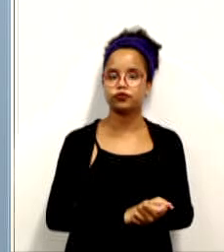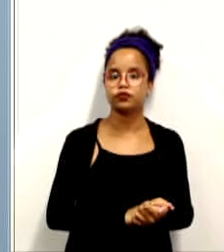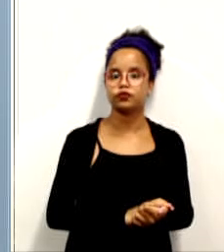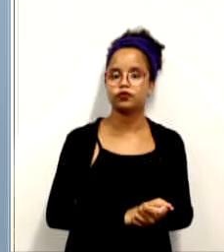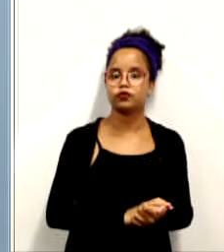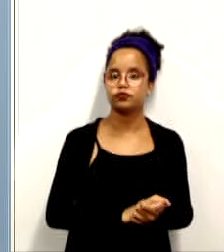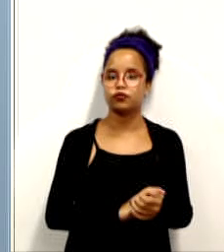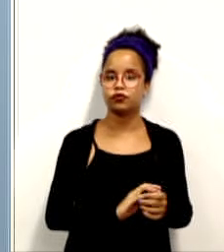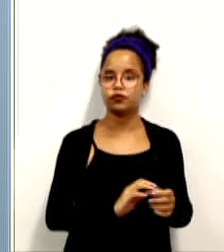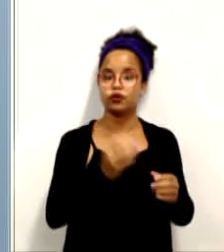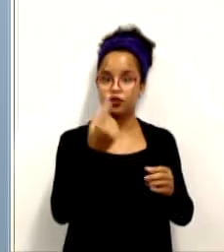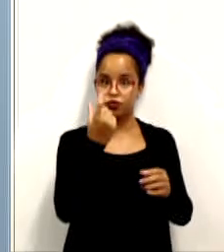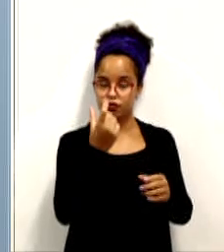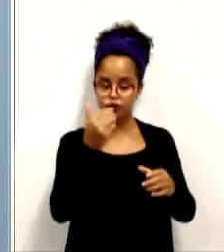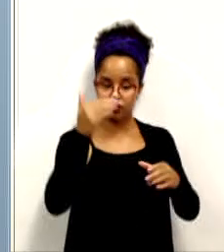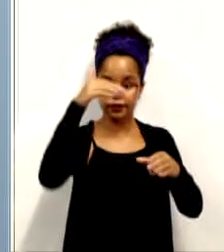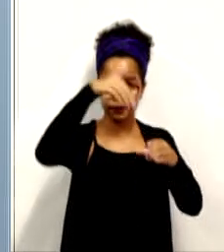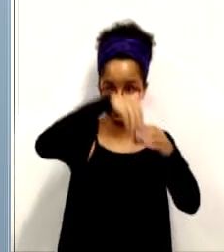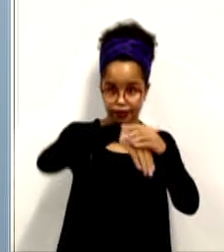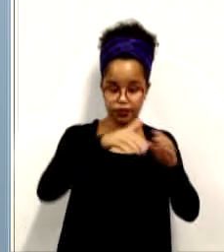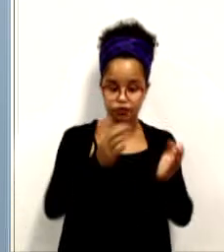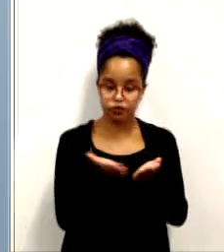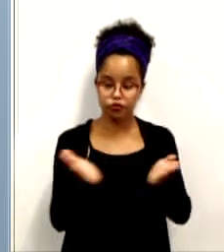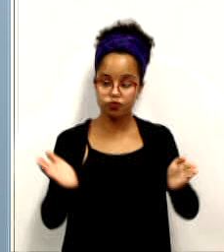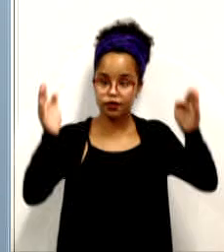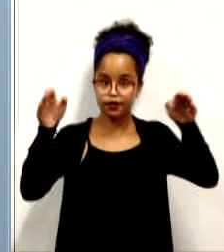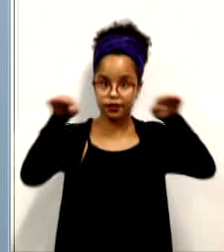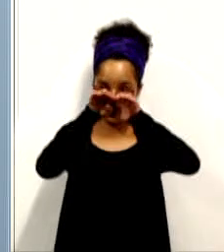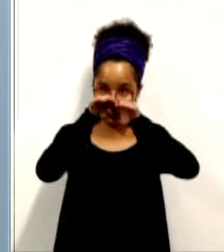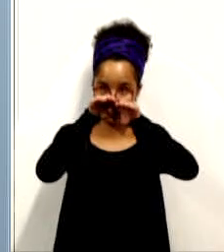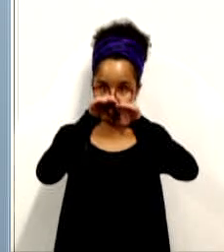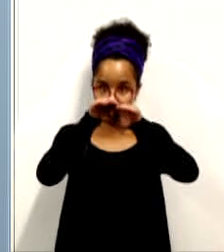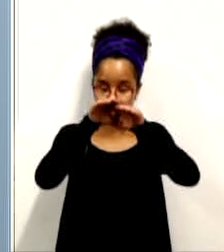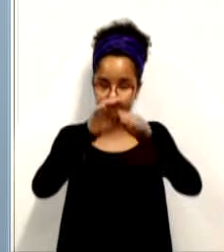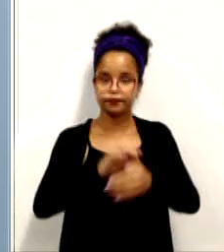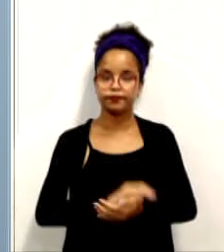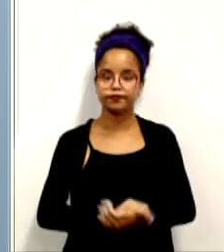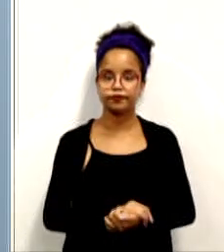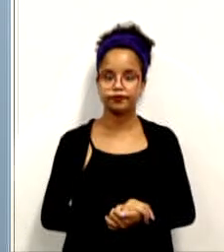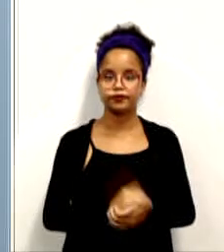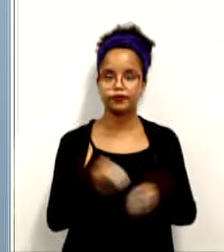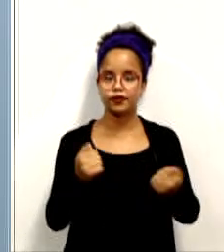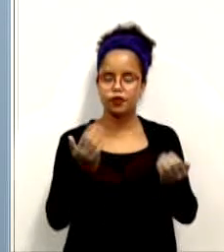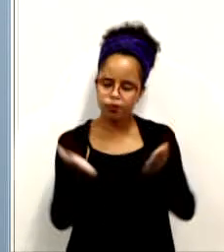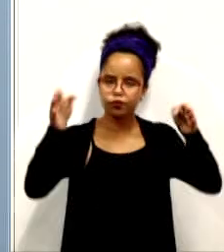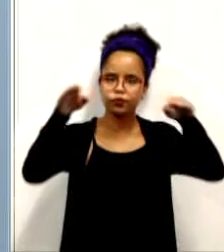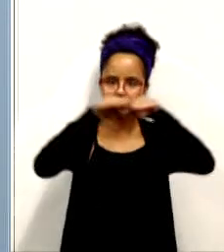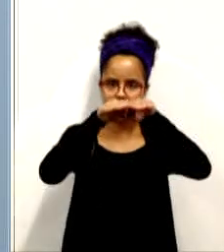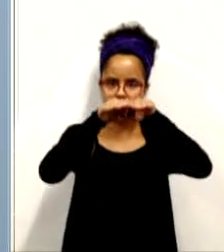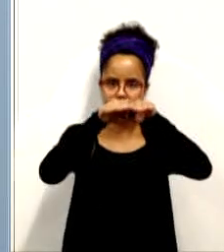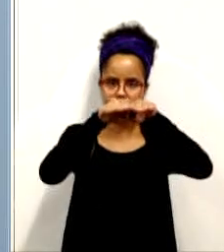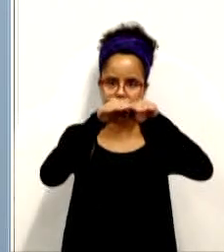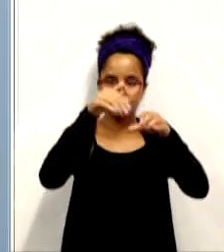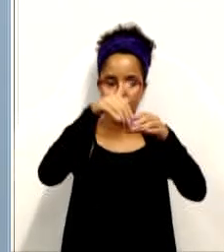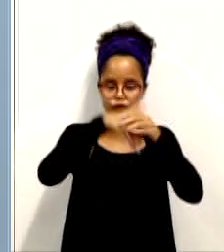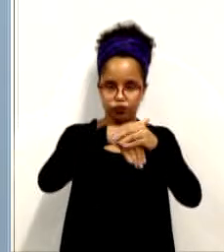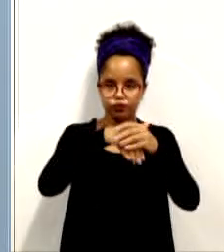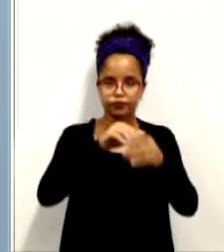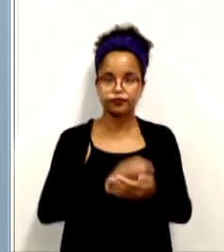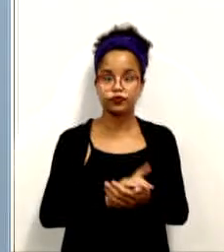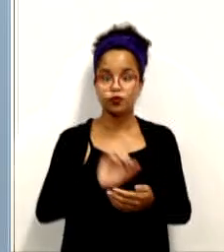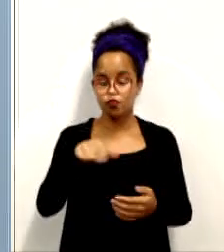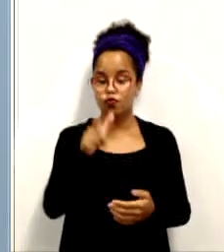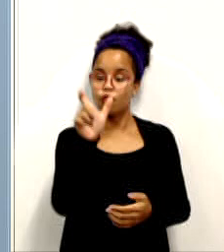caixa e vão fechar essa caixa, não precisa vedar, vão deixar aquela caixa ali fechadinha. O outro